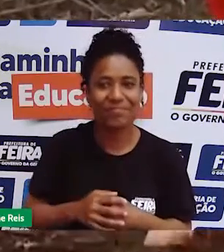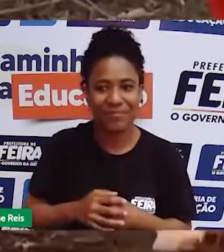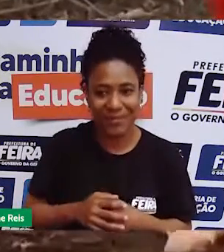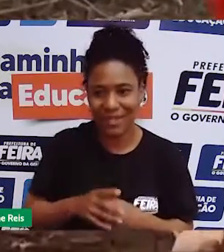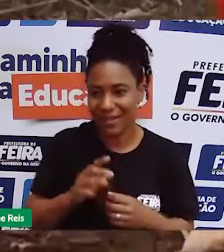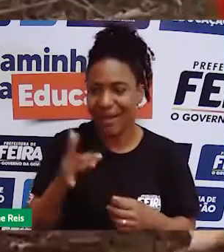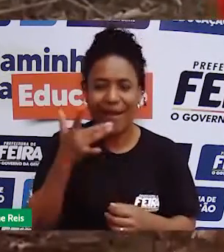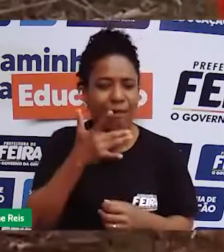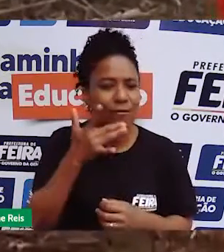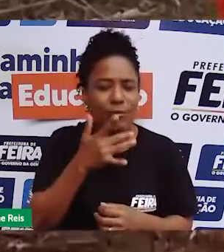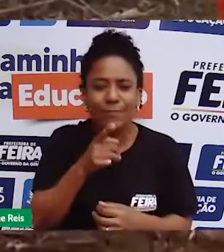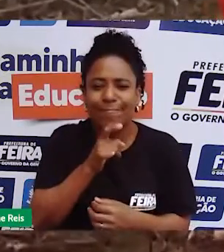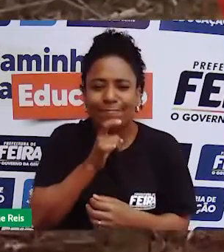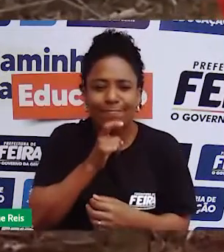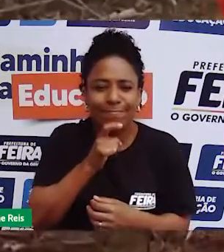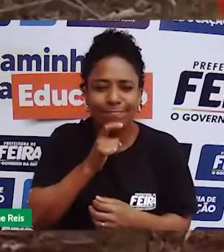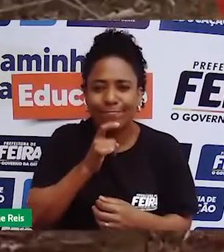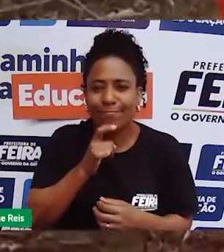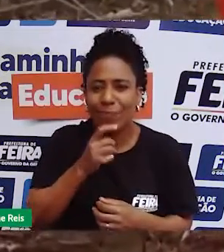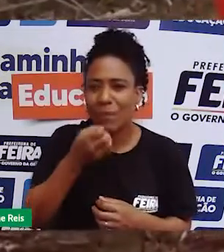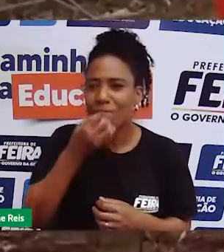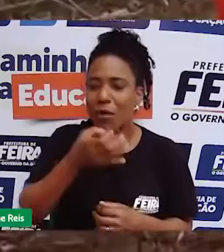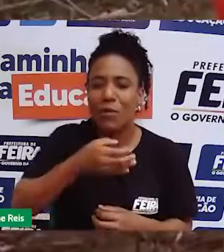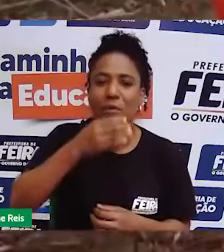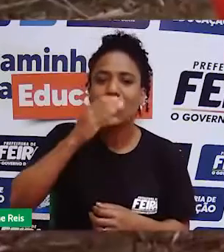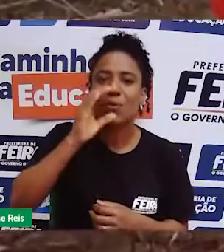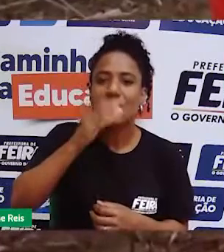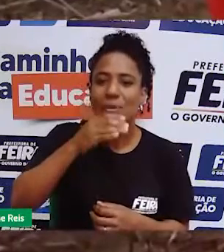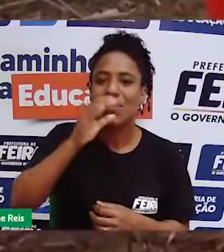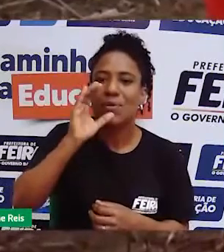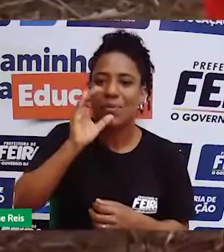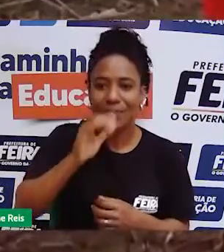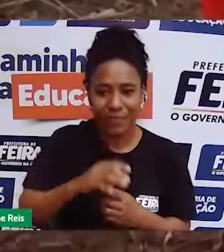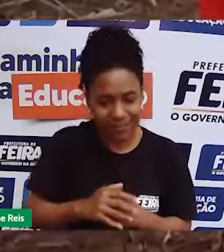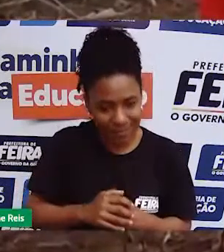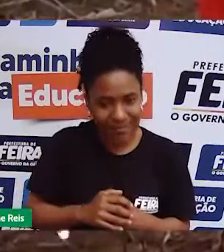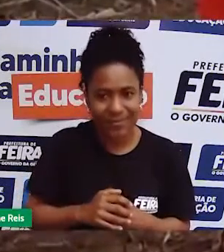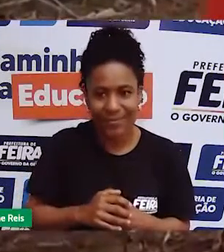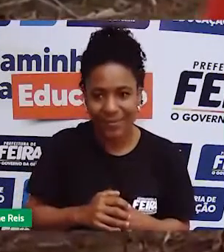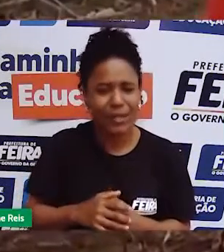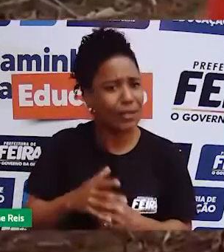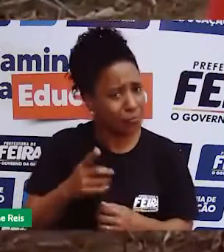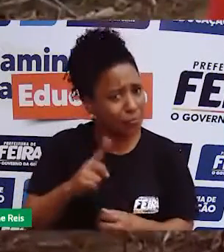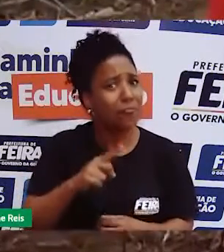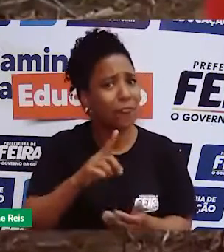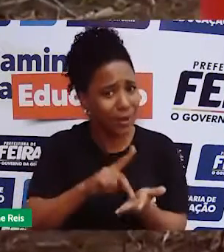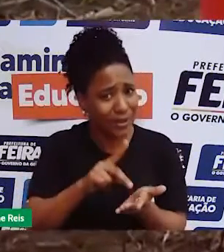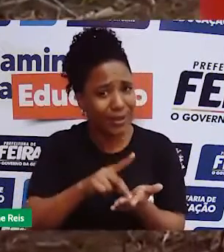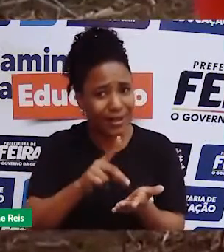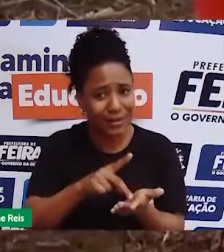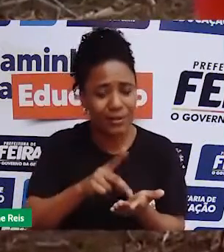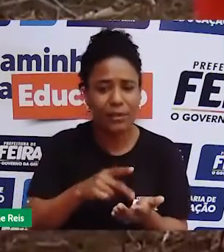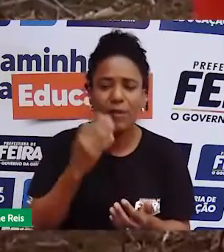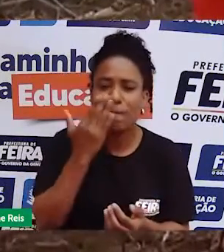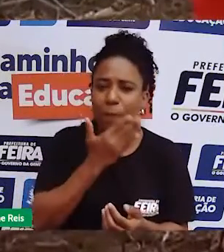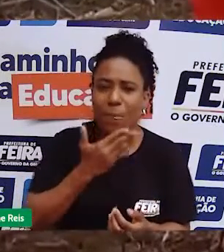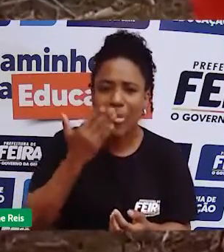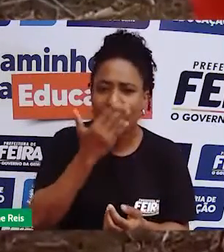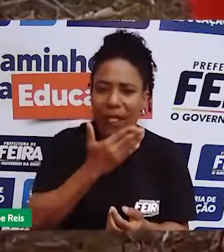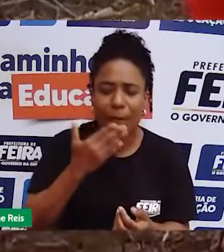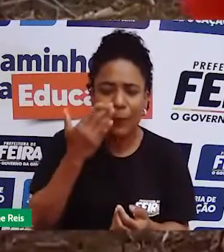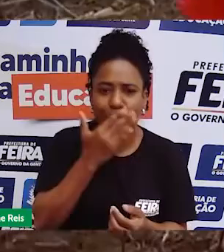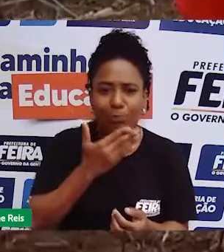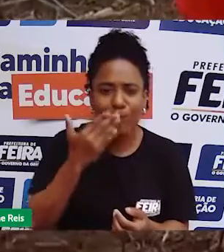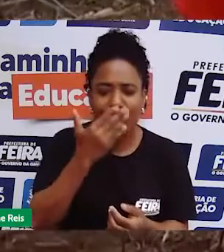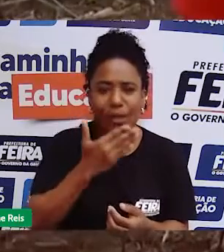Sempre fresca, né? Devido à sombra do umbu, e ela fica sempre fria. Fresca, É. com um sabor bem marcante